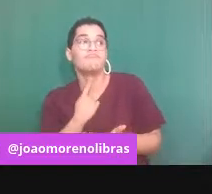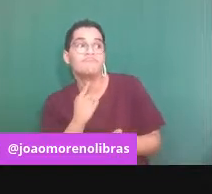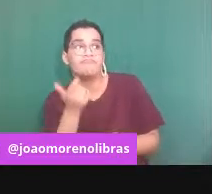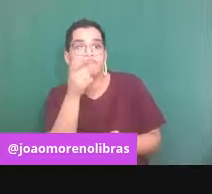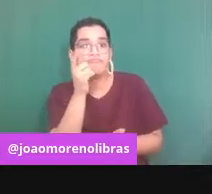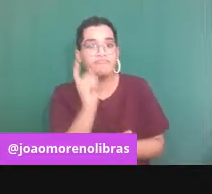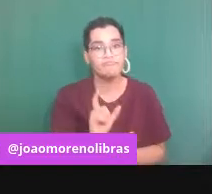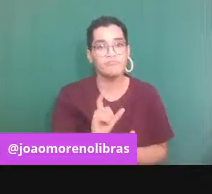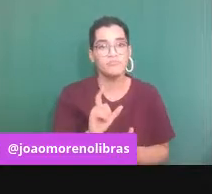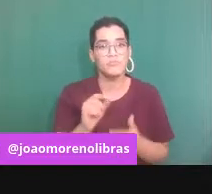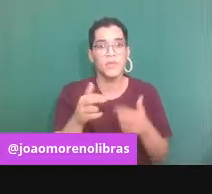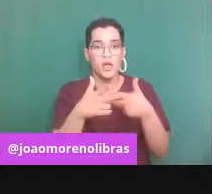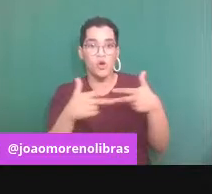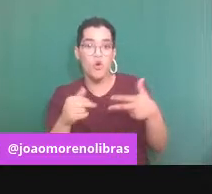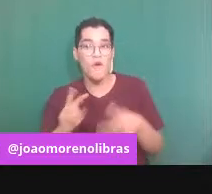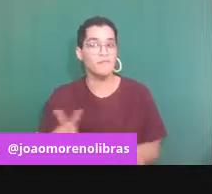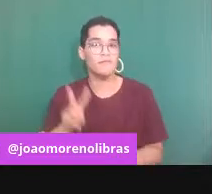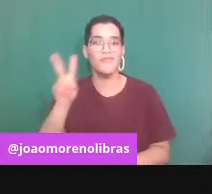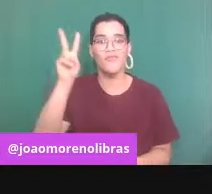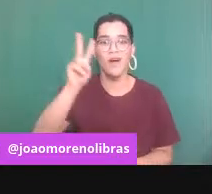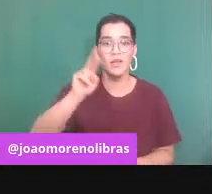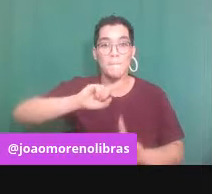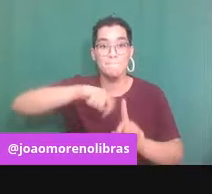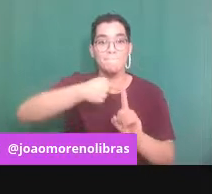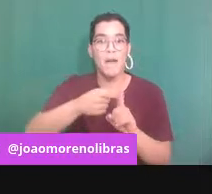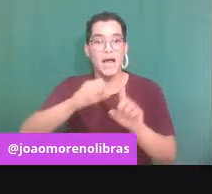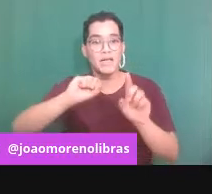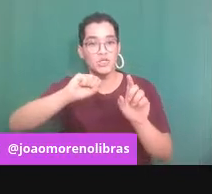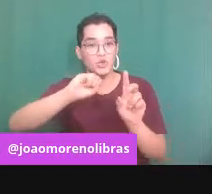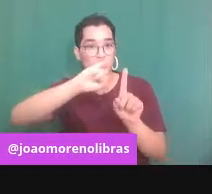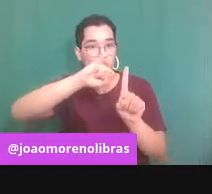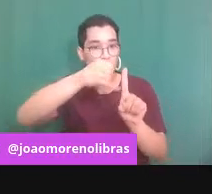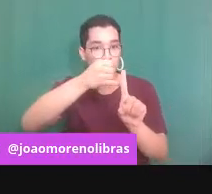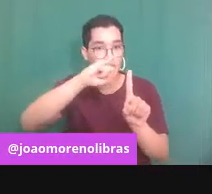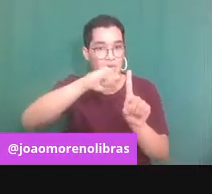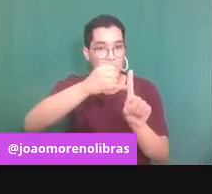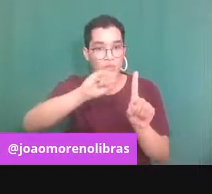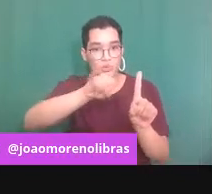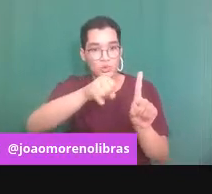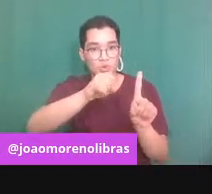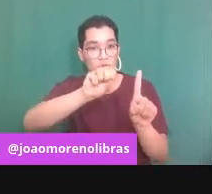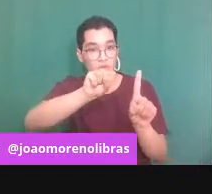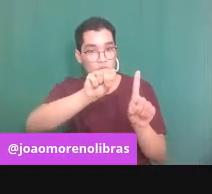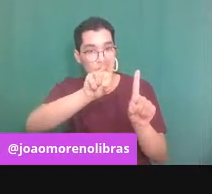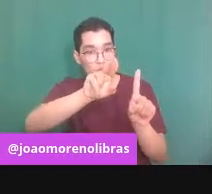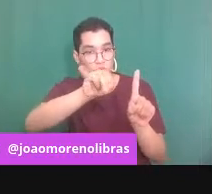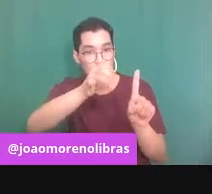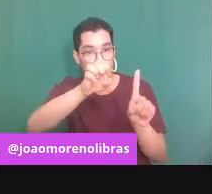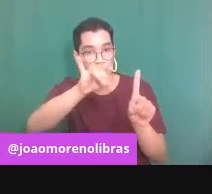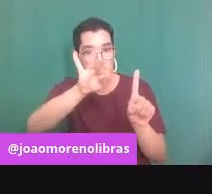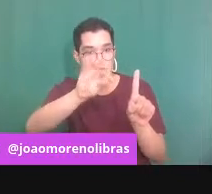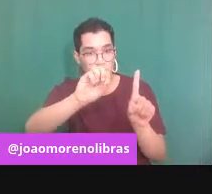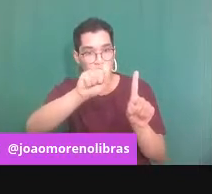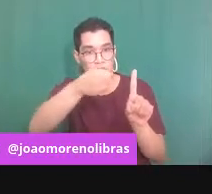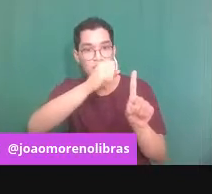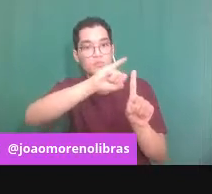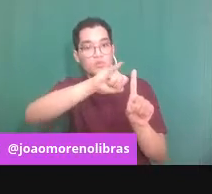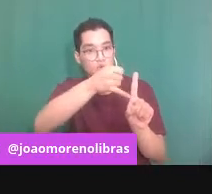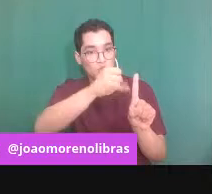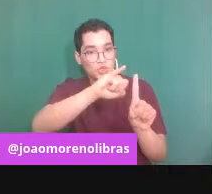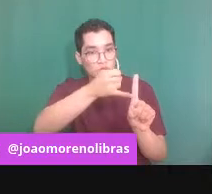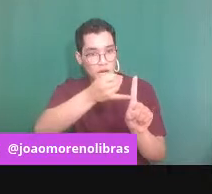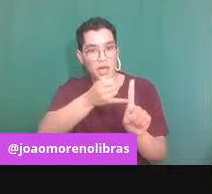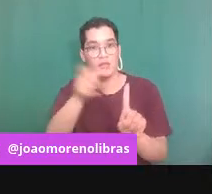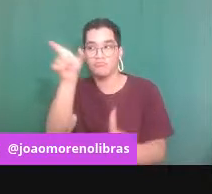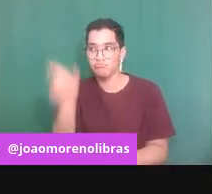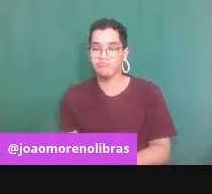sujeitos. Isso nos dá um norte nas pesquisas atuais, que é o seguinte: nós